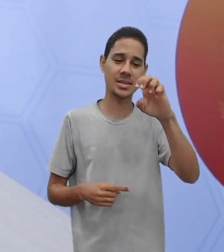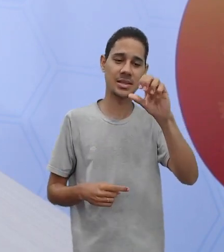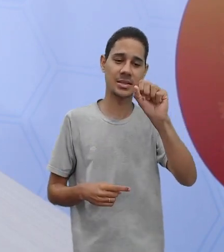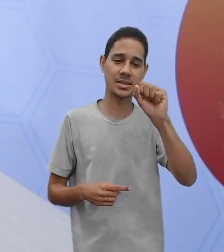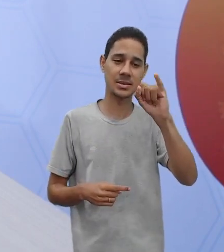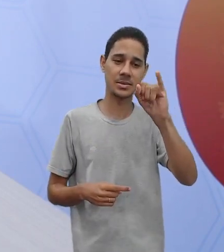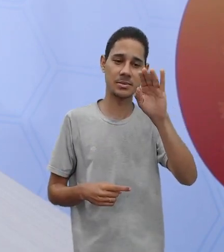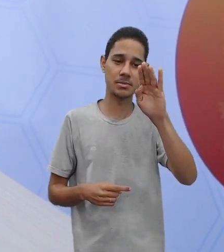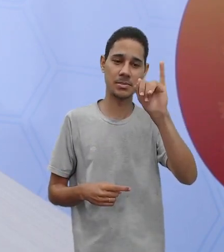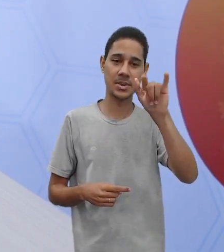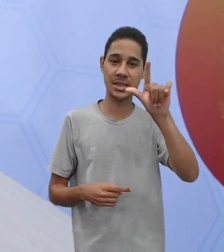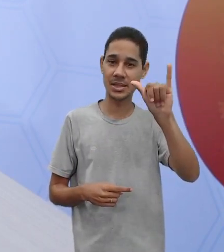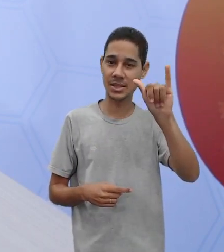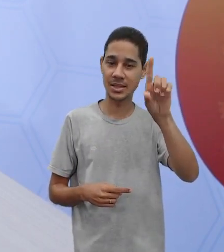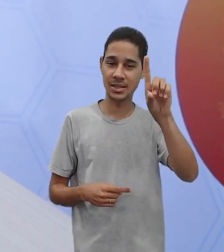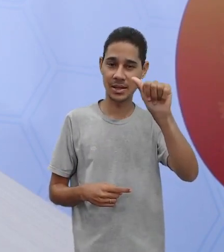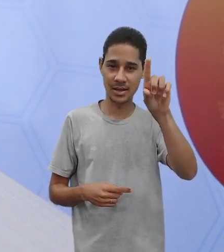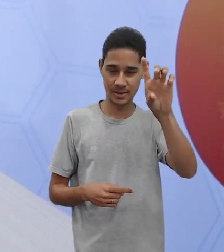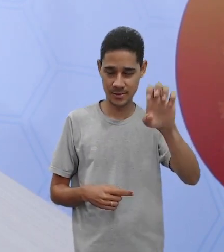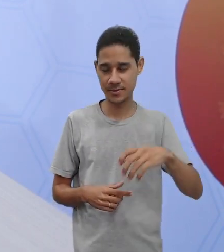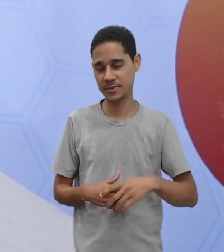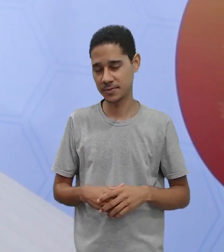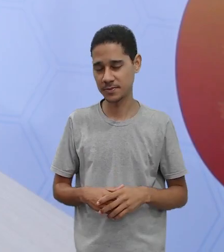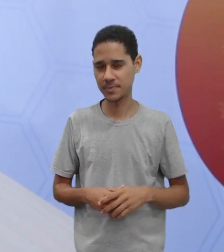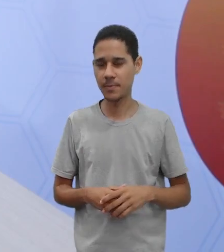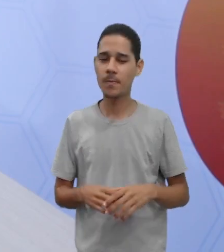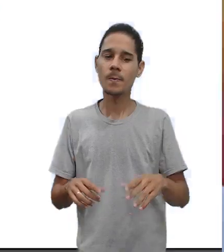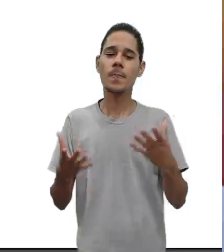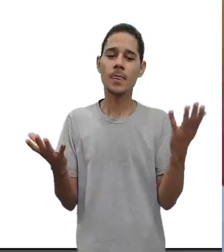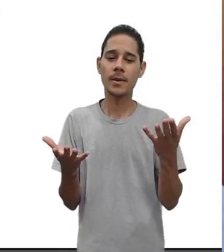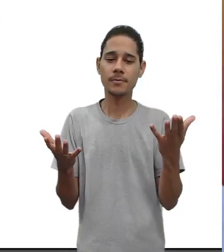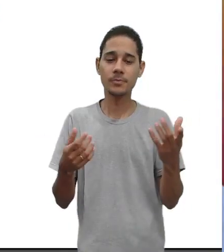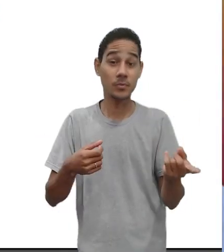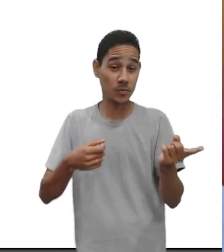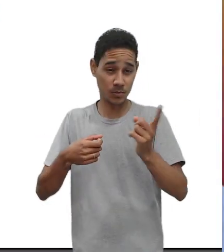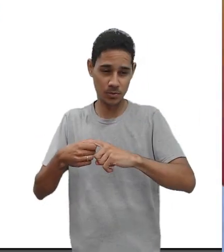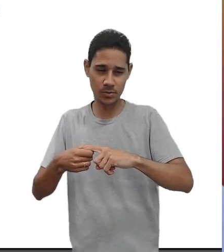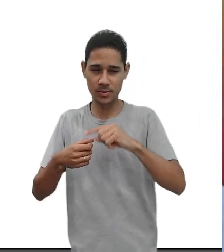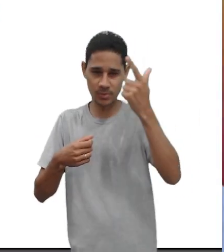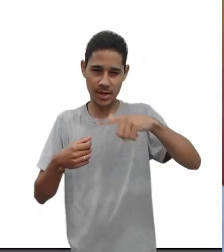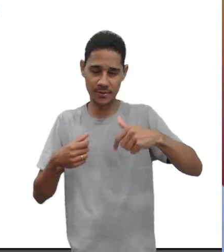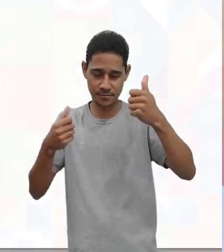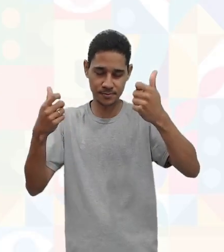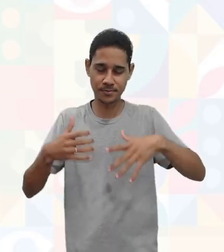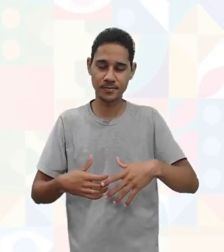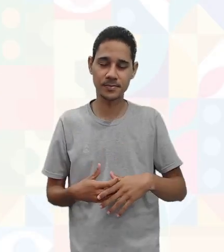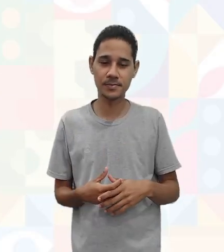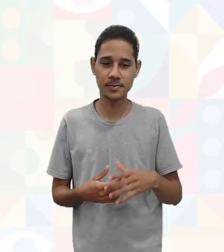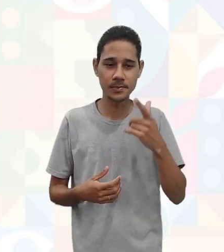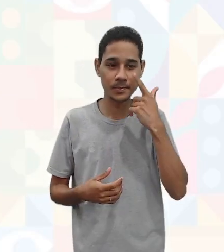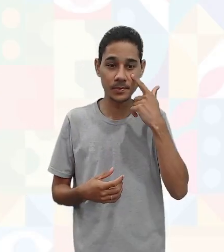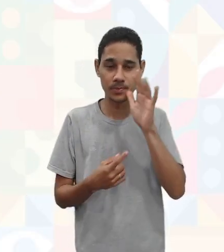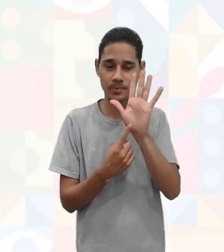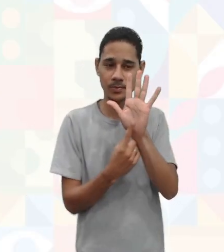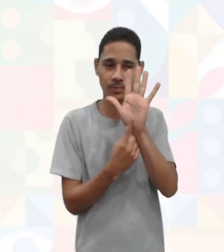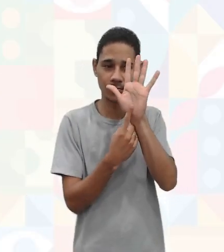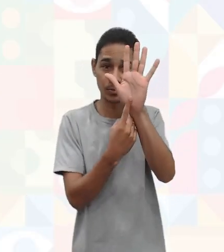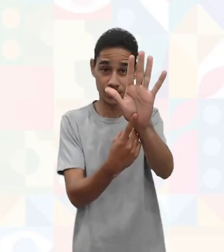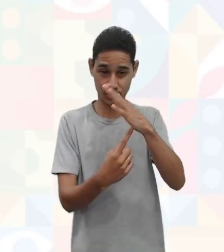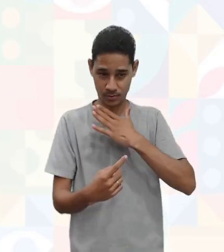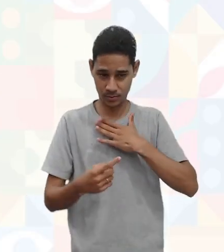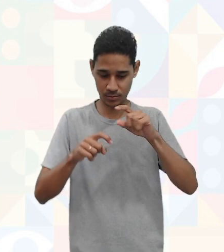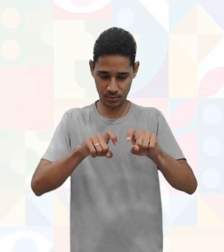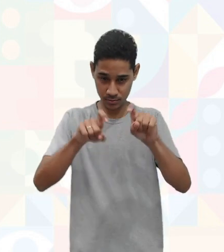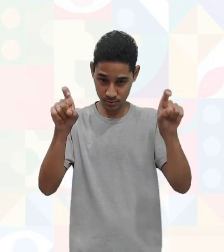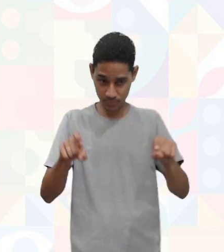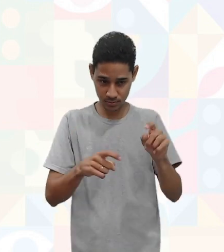certo? Só voltando um pouco aqui, para a gente discutir um pouco mais, eu queria mostrar aqui na tela do meu